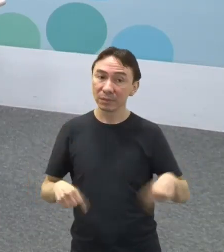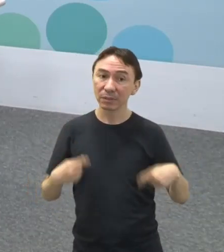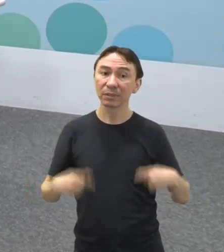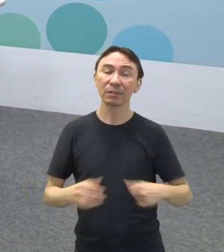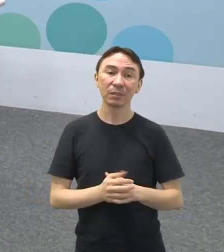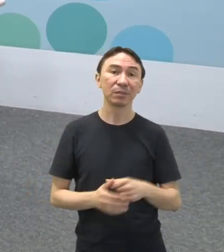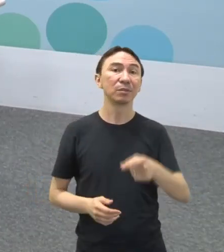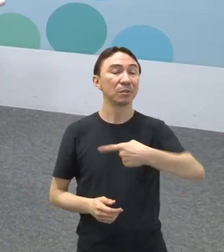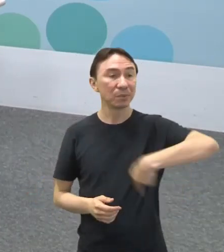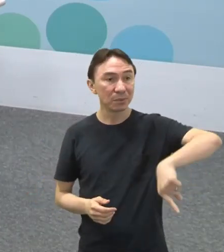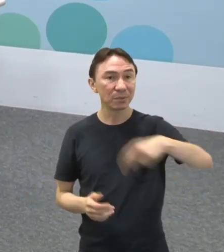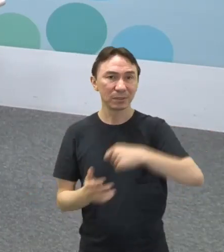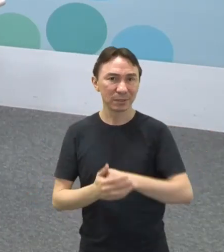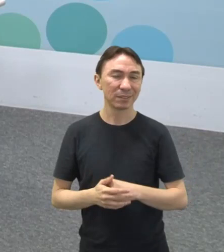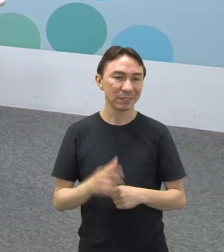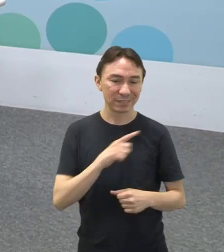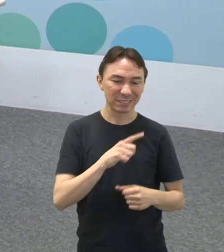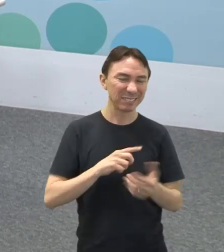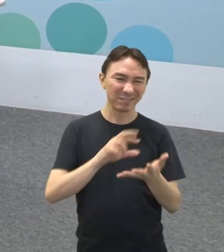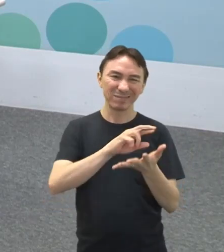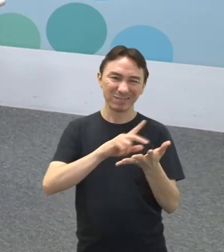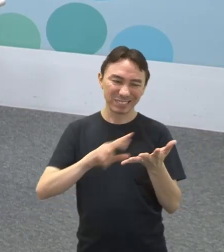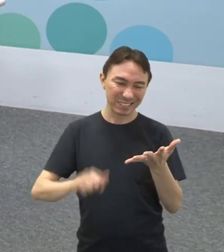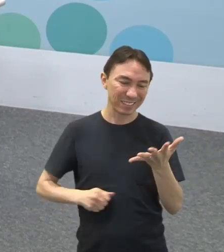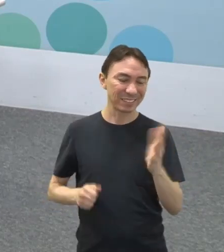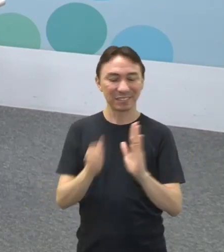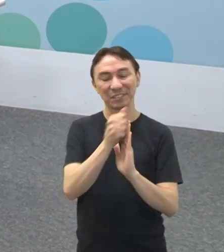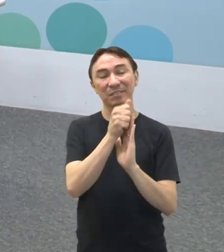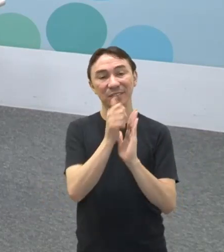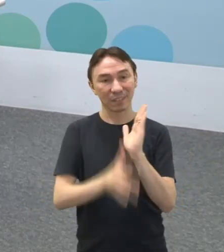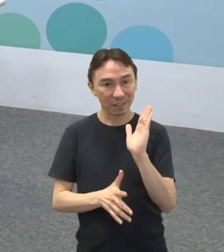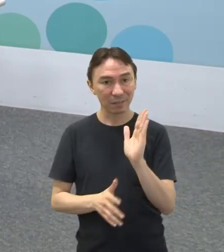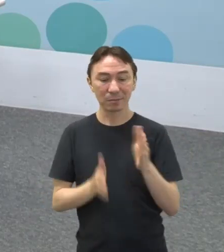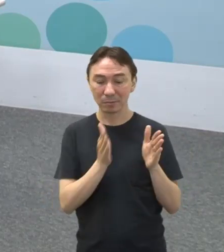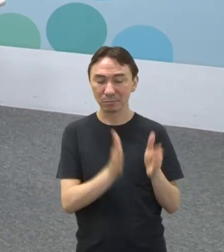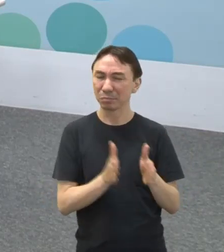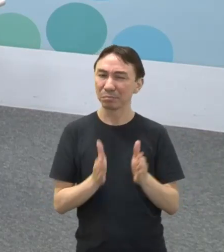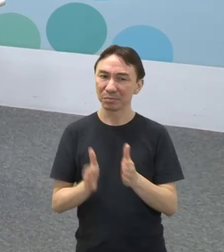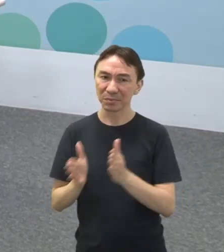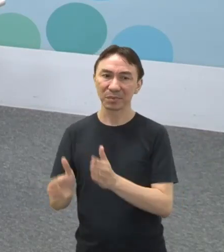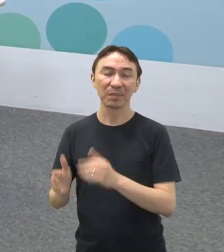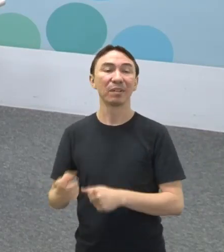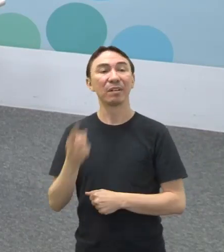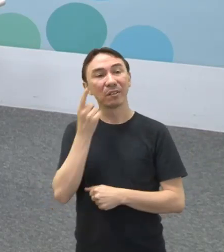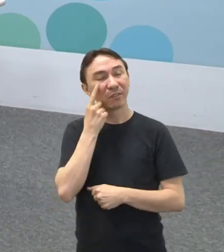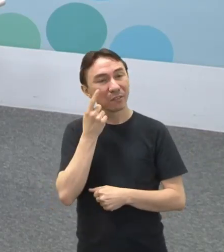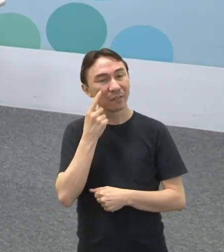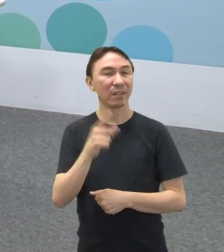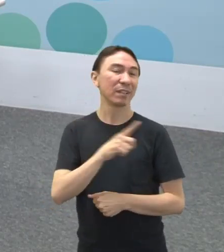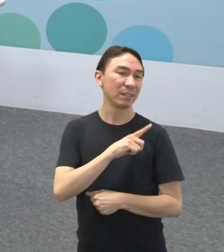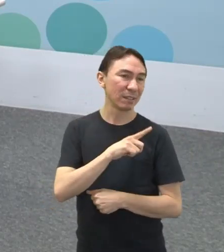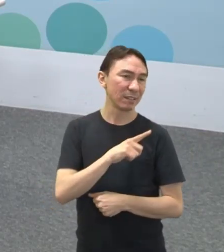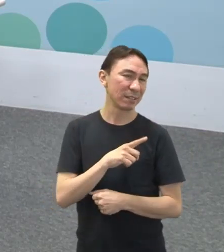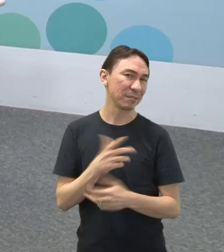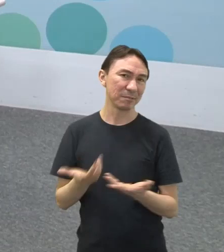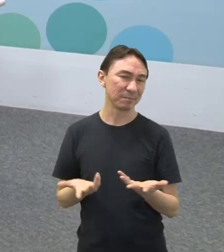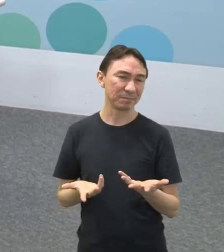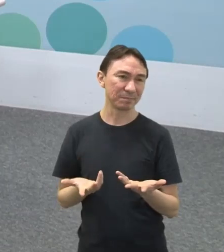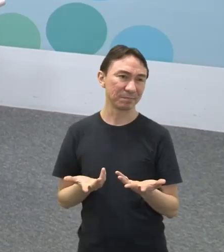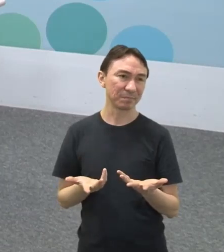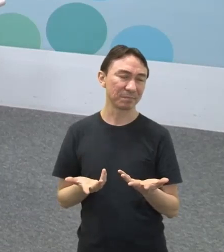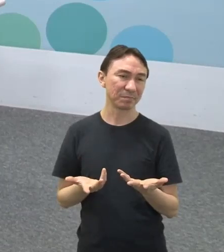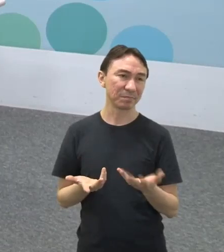organizar todas essas atividades na escola né pensando em todas as dimensões citadas as relacional é